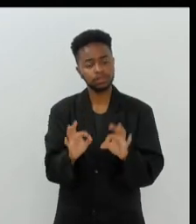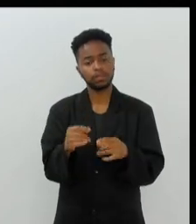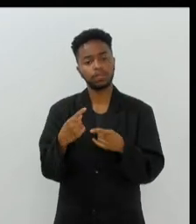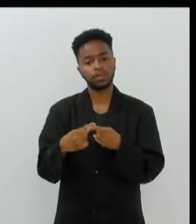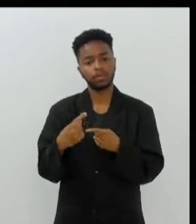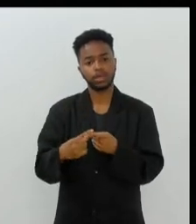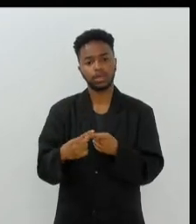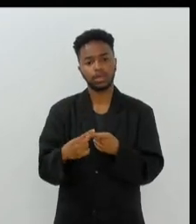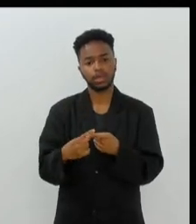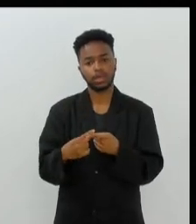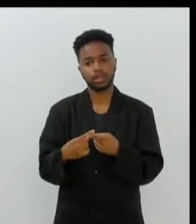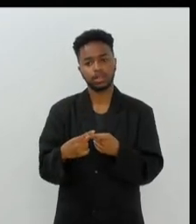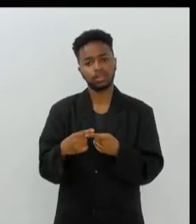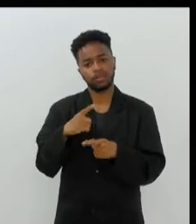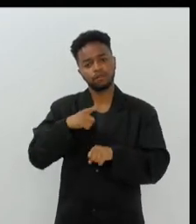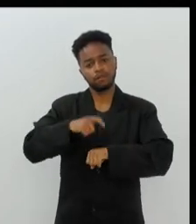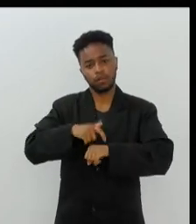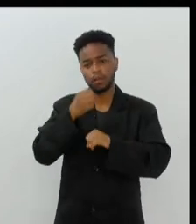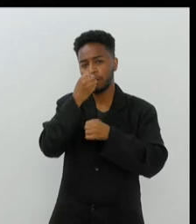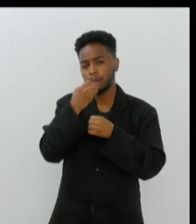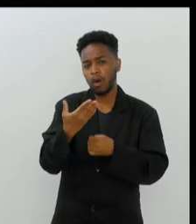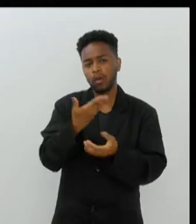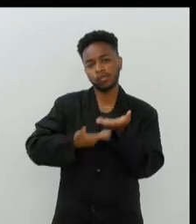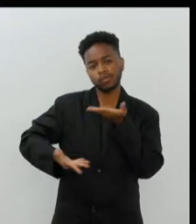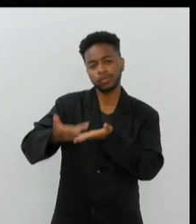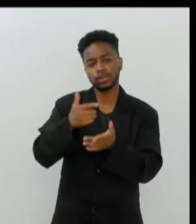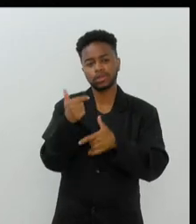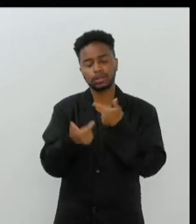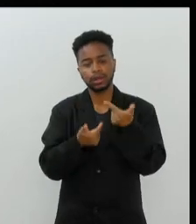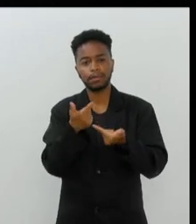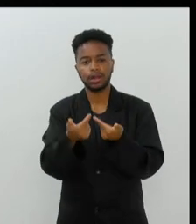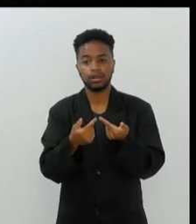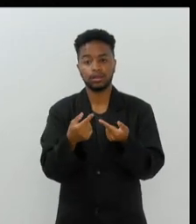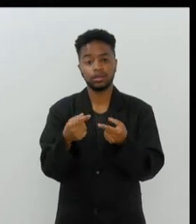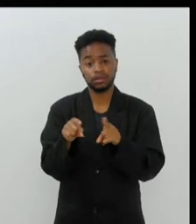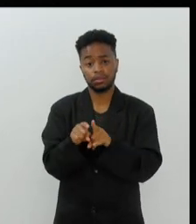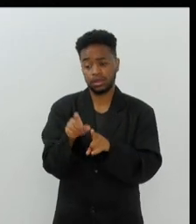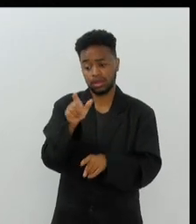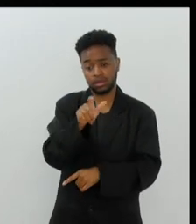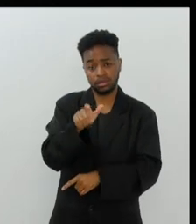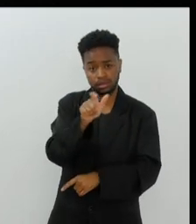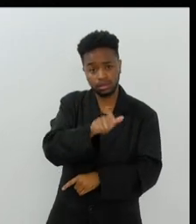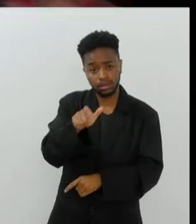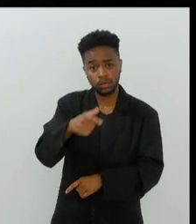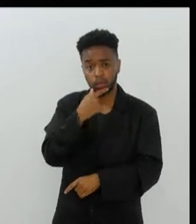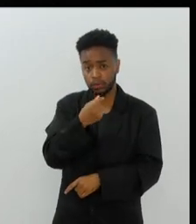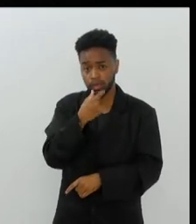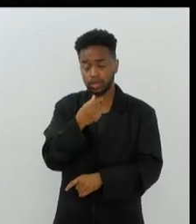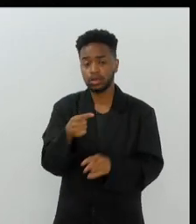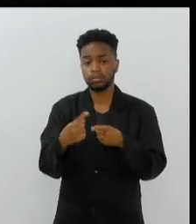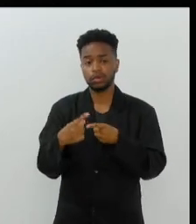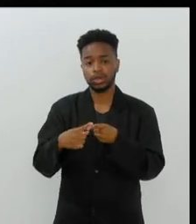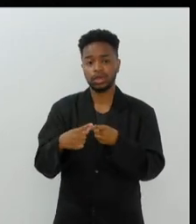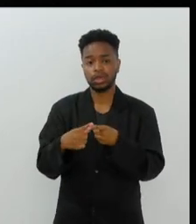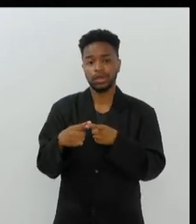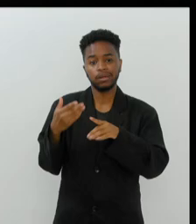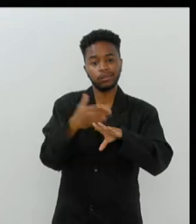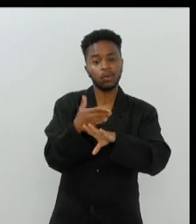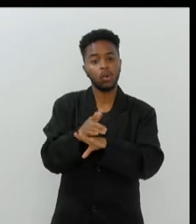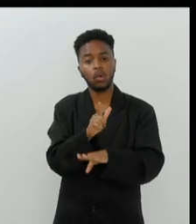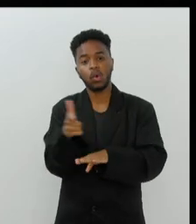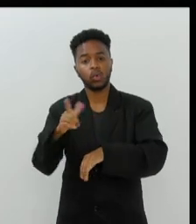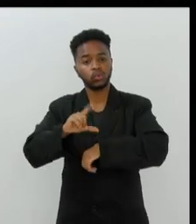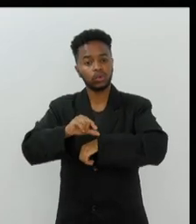muito feliz, entendeu? Porque assim, foi um tempinho assim bom de trabalho, de dedicação, de tudo. Até dos meninos mesmo, eles estavam